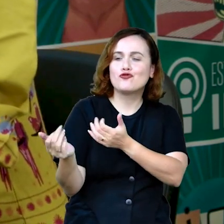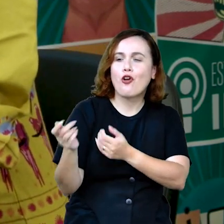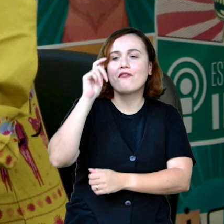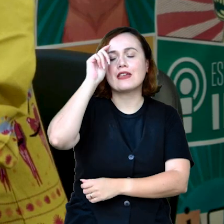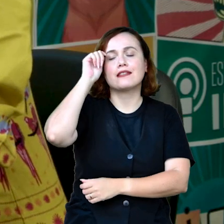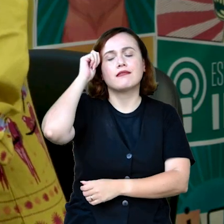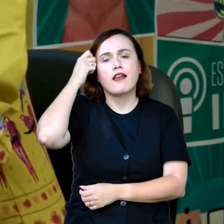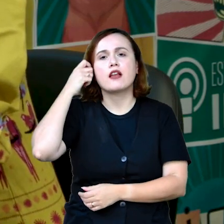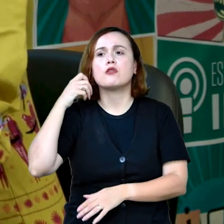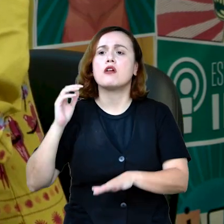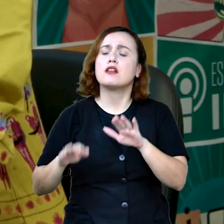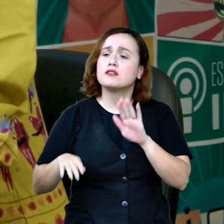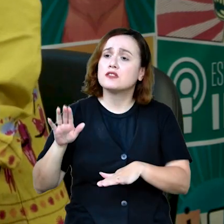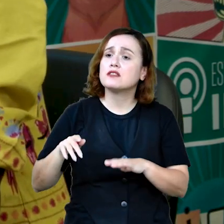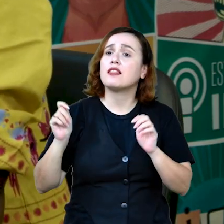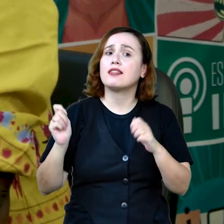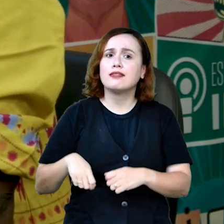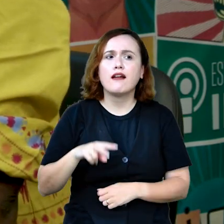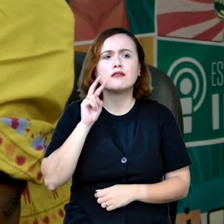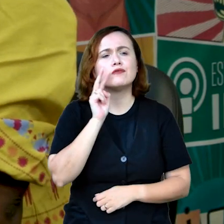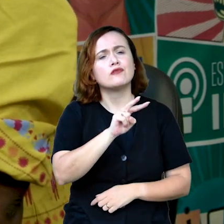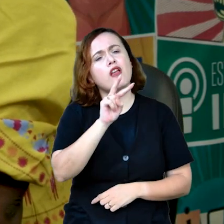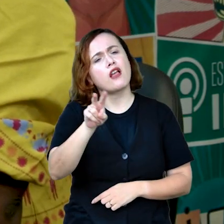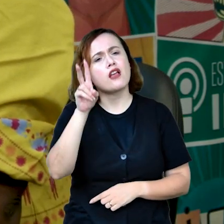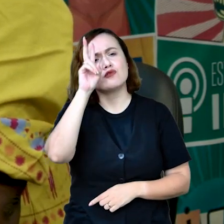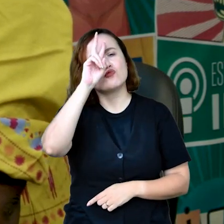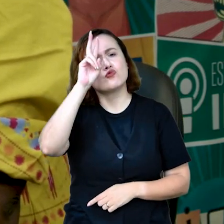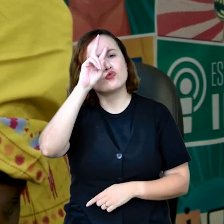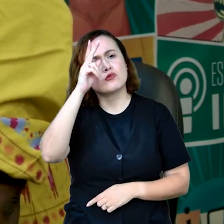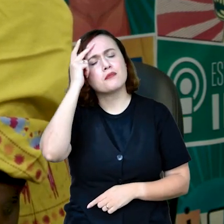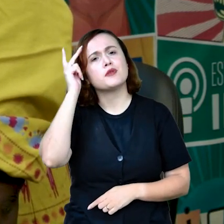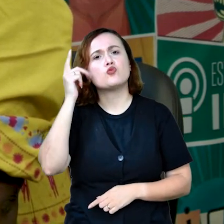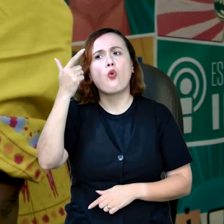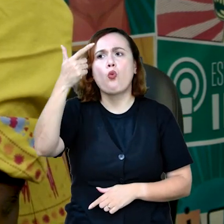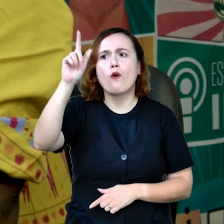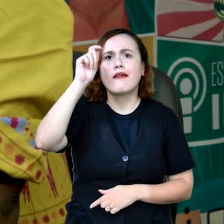outras histórias, ver outras experiências podem servir de inspiração.